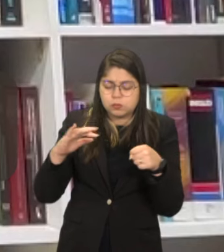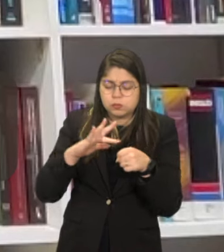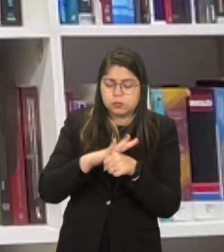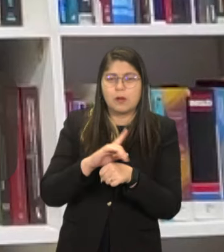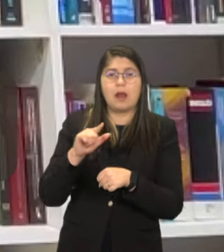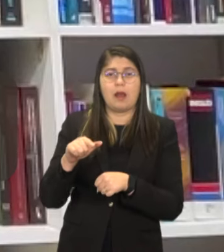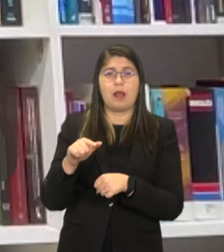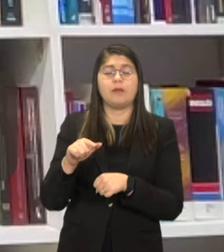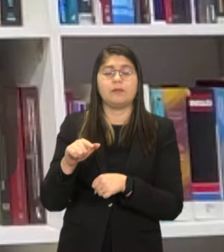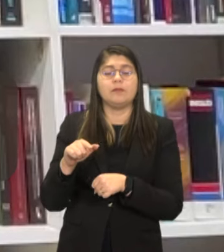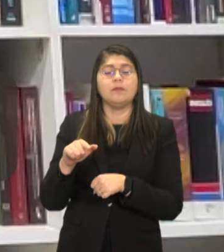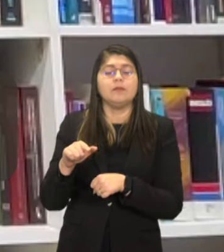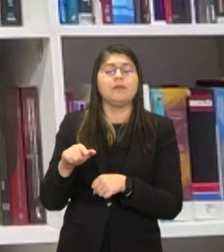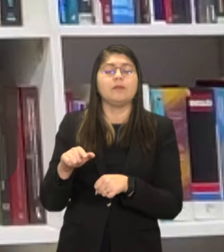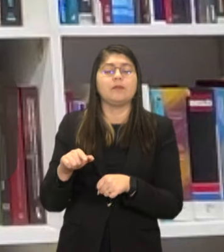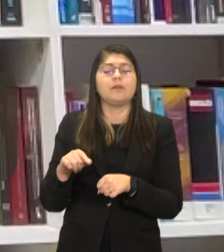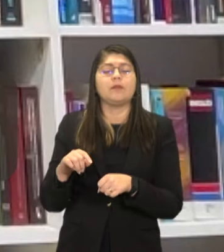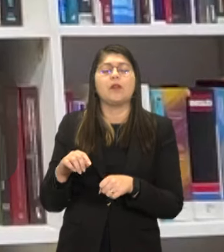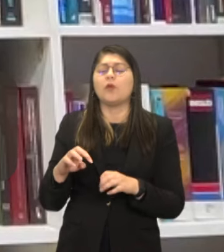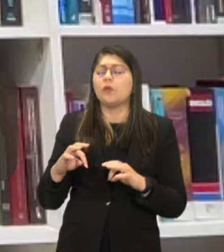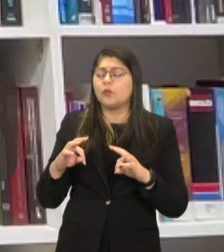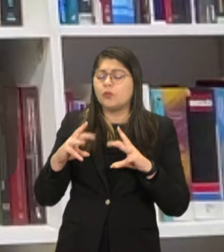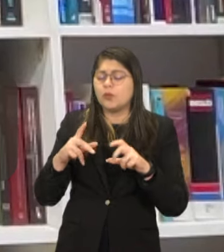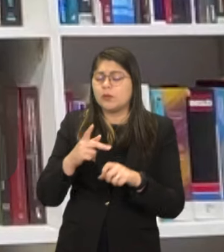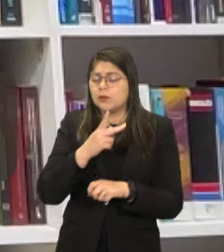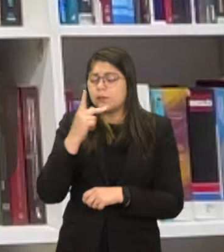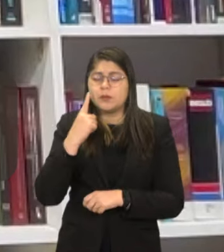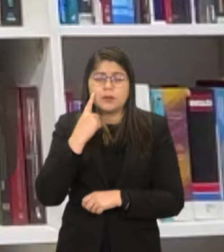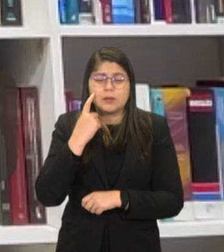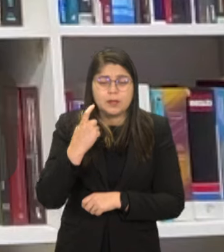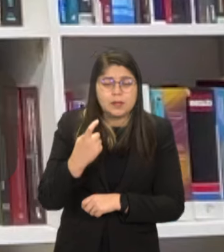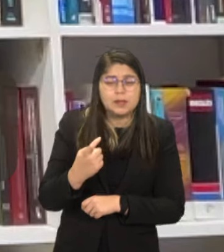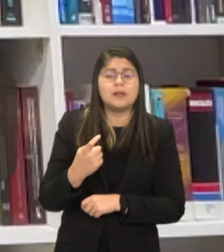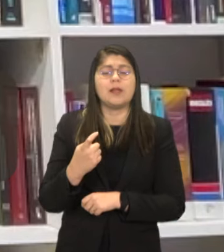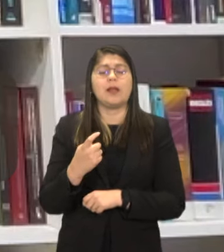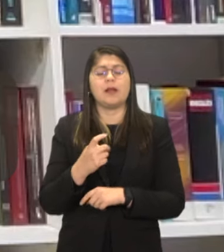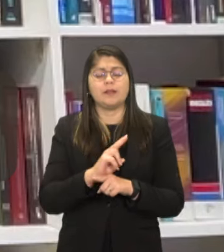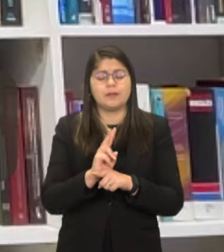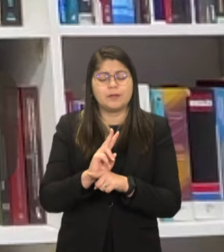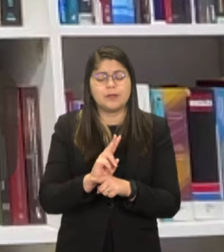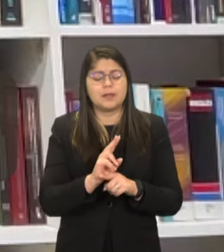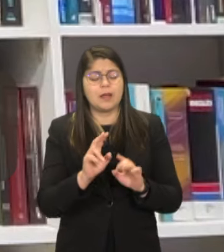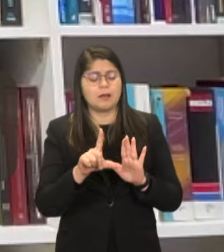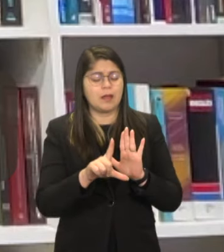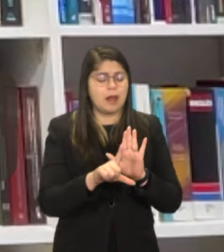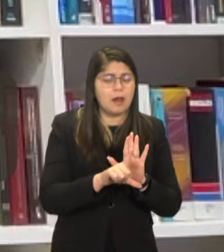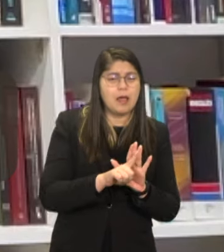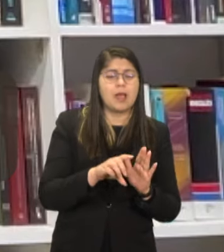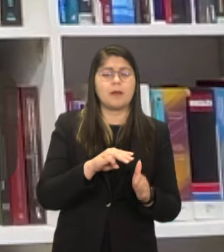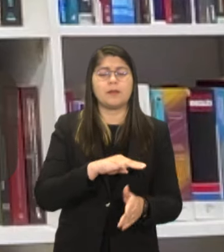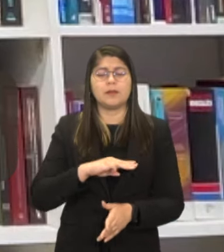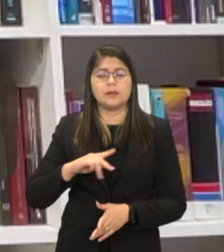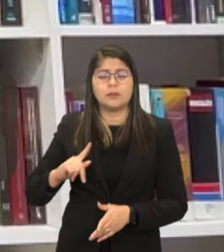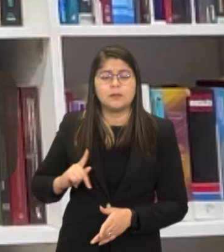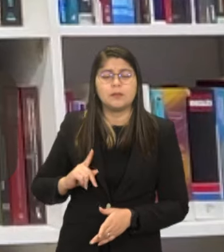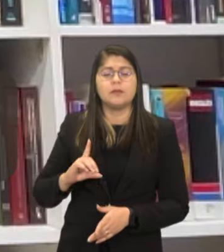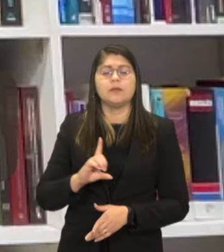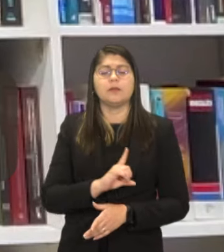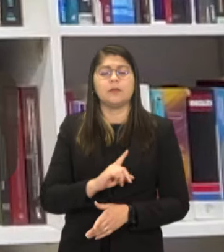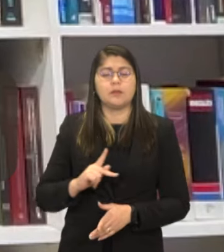partes interessadas, procuradores, fiscais da lei, enfim, e por pouco esse acordo não saiu porque